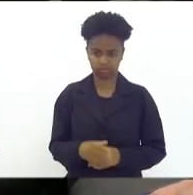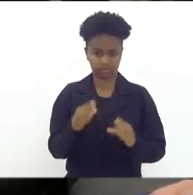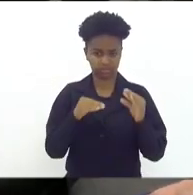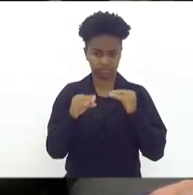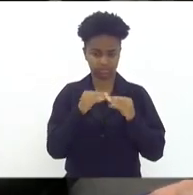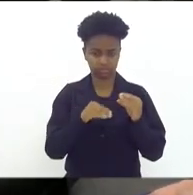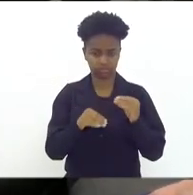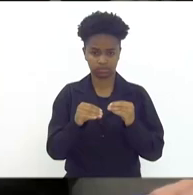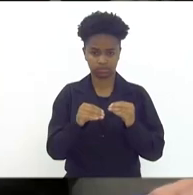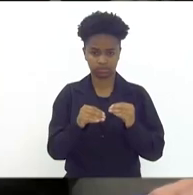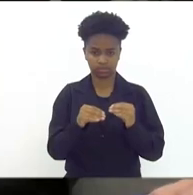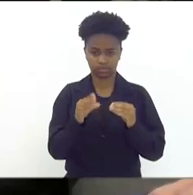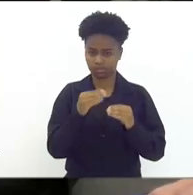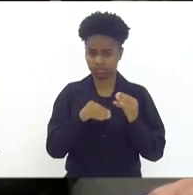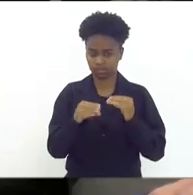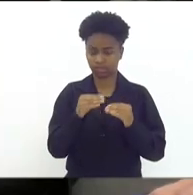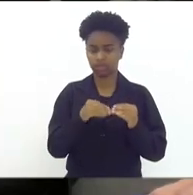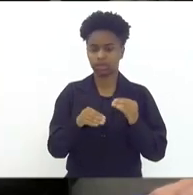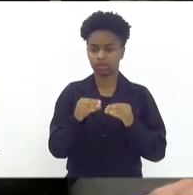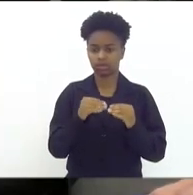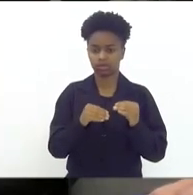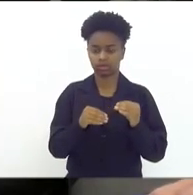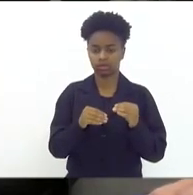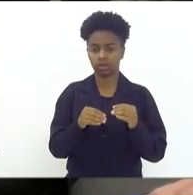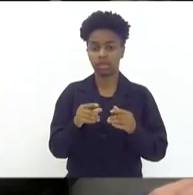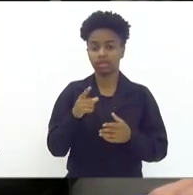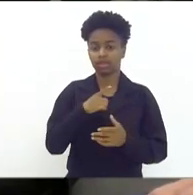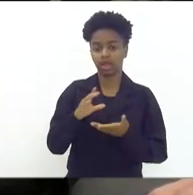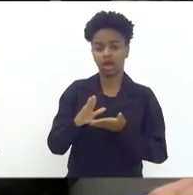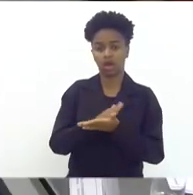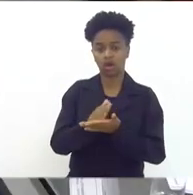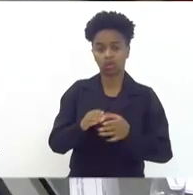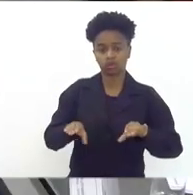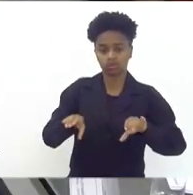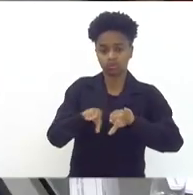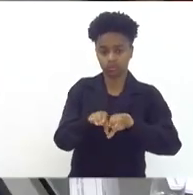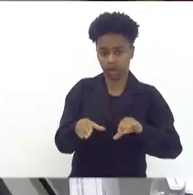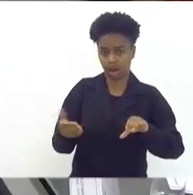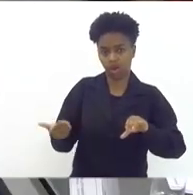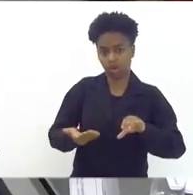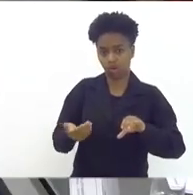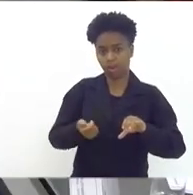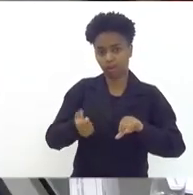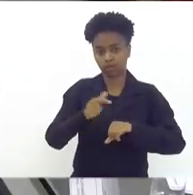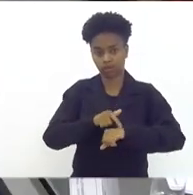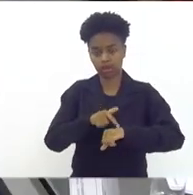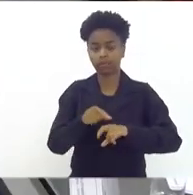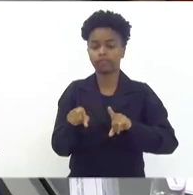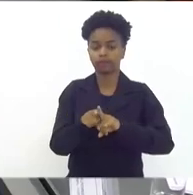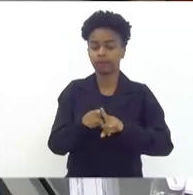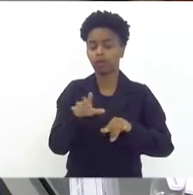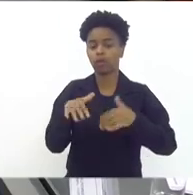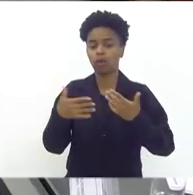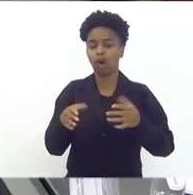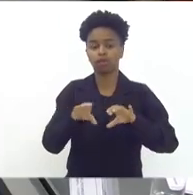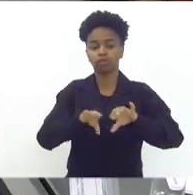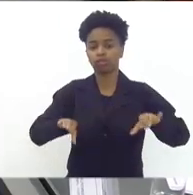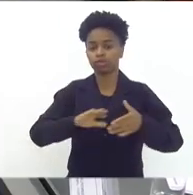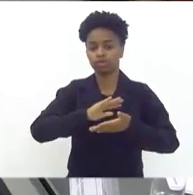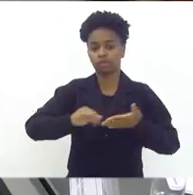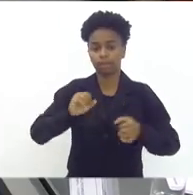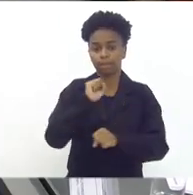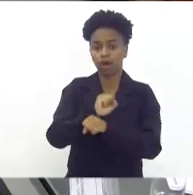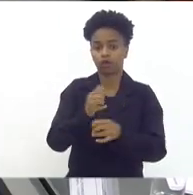ligados recentemente até no período maior e aqueles que foram também desligados por decisão burocrática e a gente vai conseguir